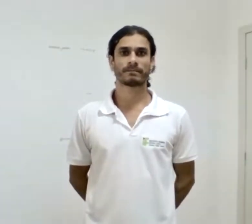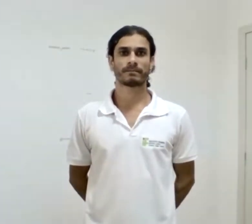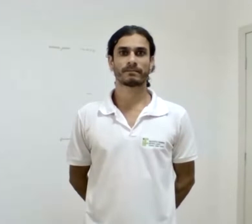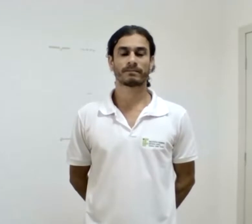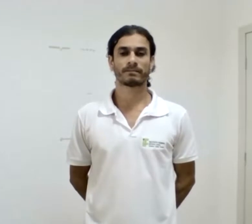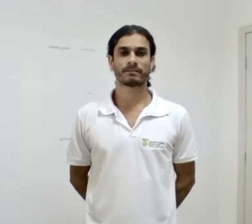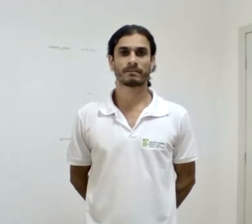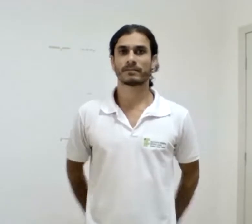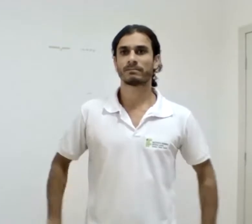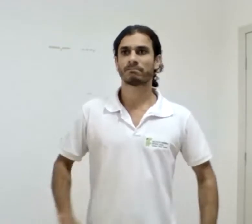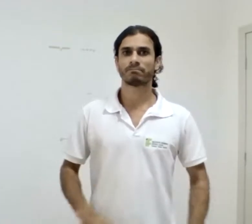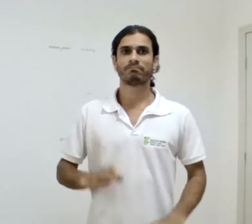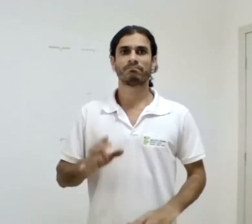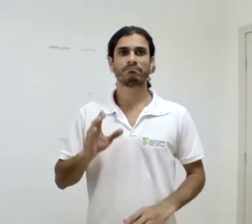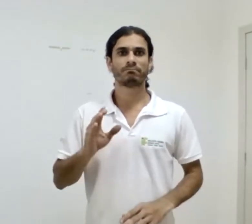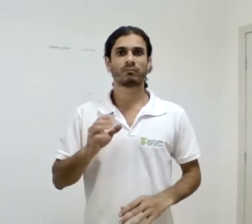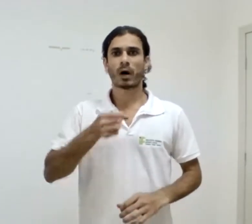Seu microfone